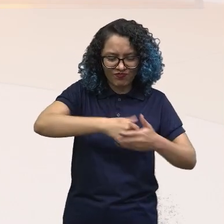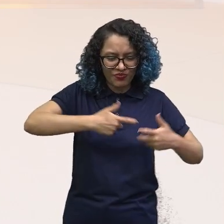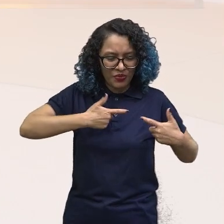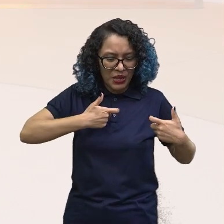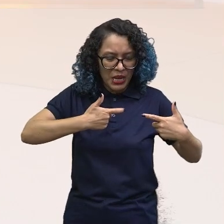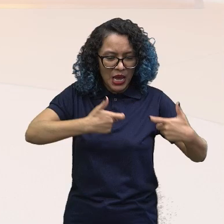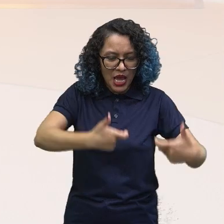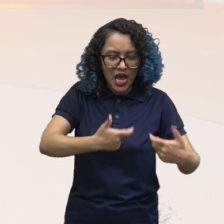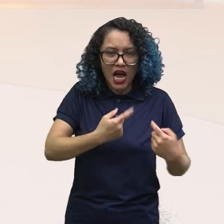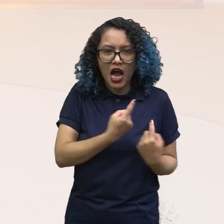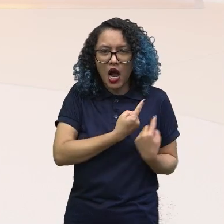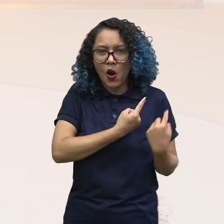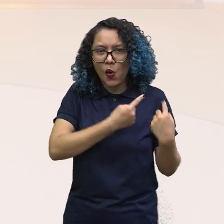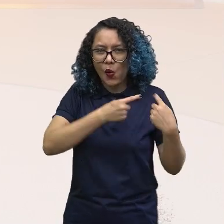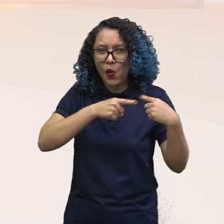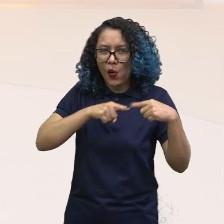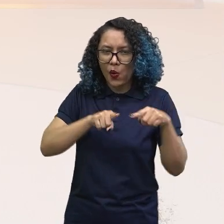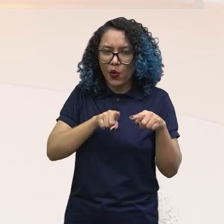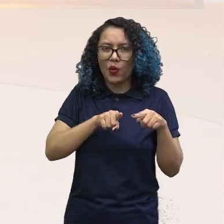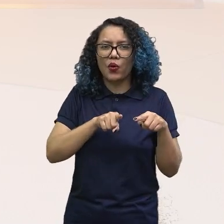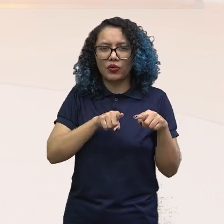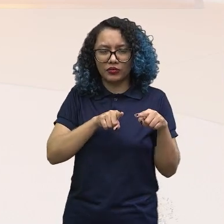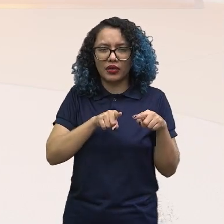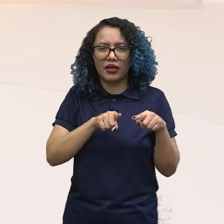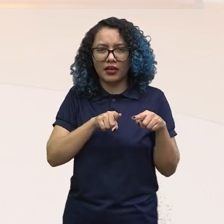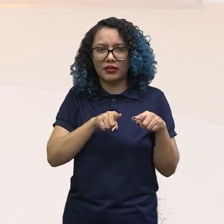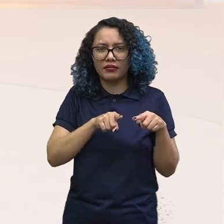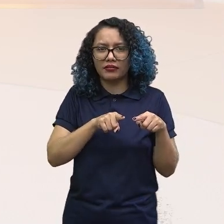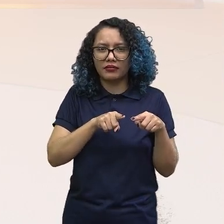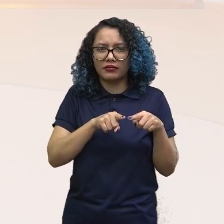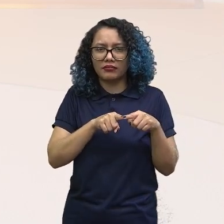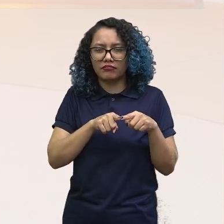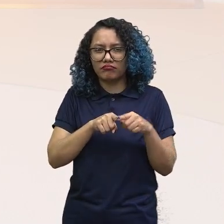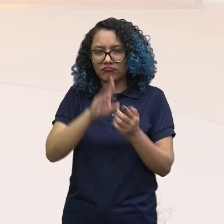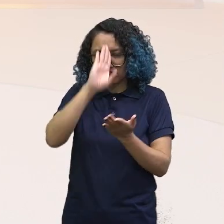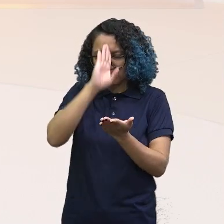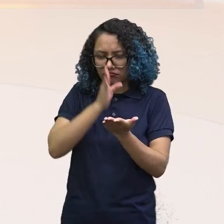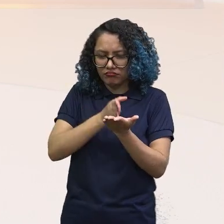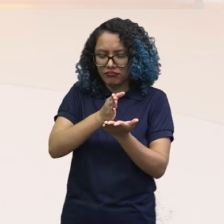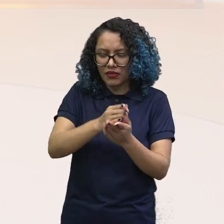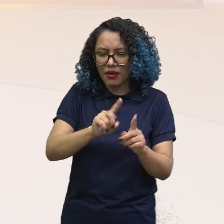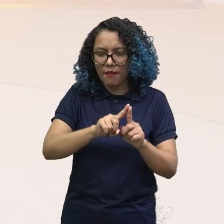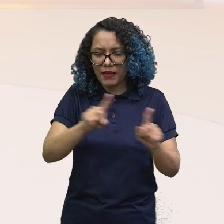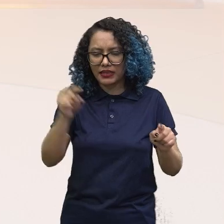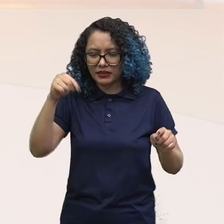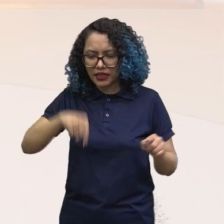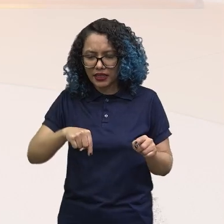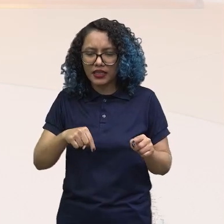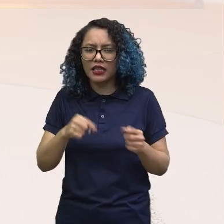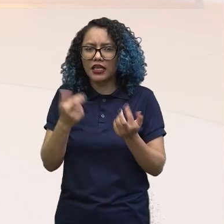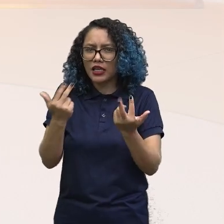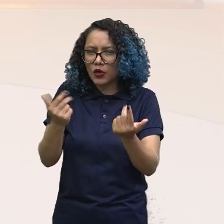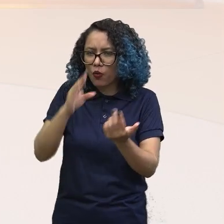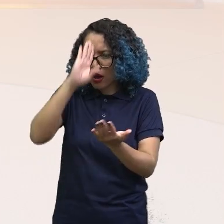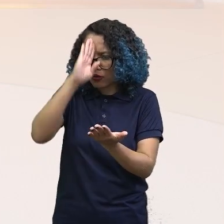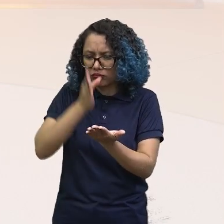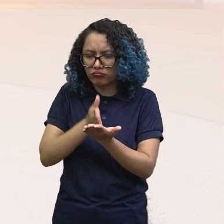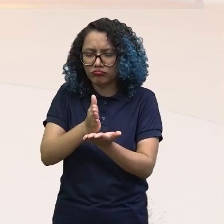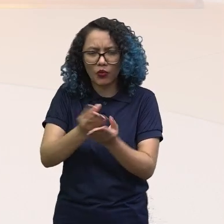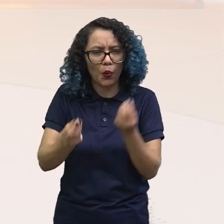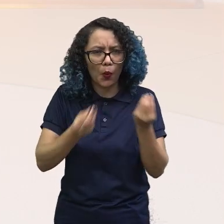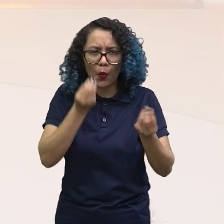basicamente aquilo que é implementado pelo Vargas aqui? Então esse antagonismo começa a expor a figura do